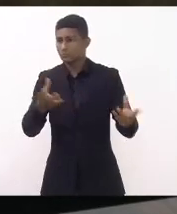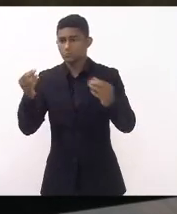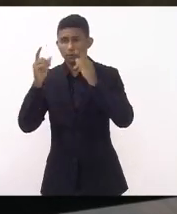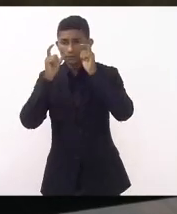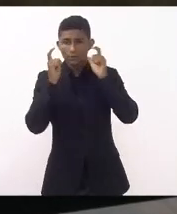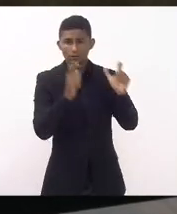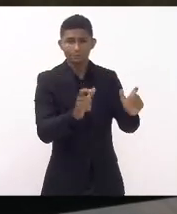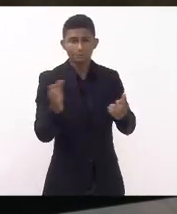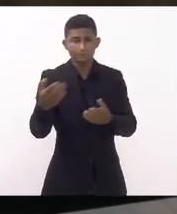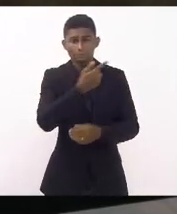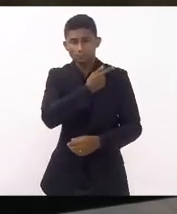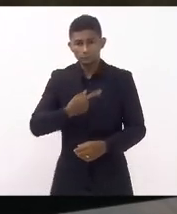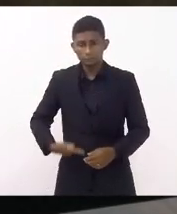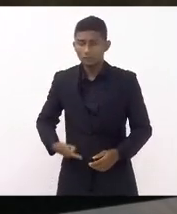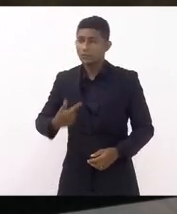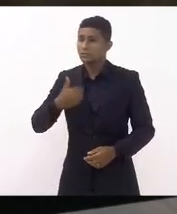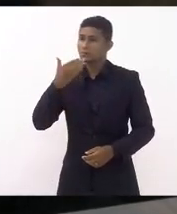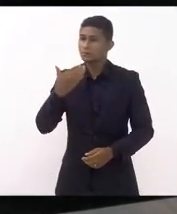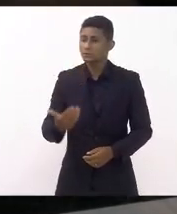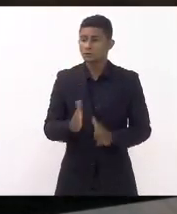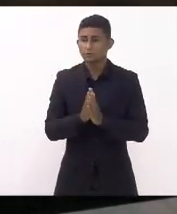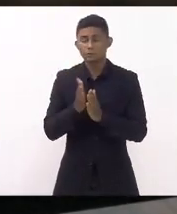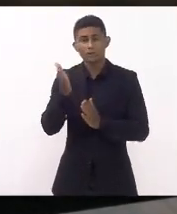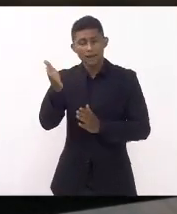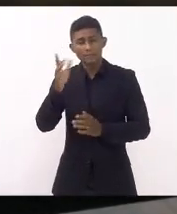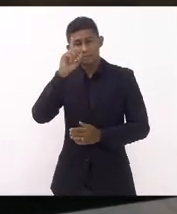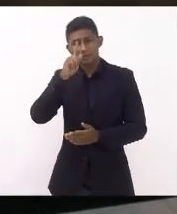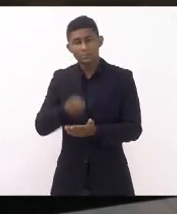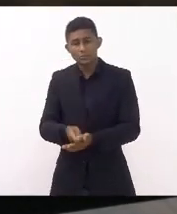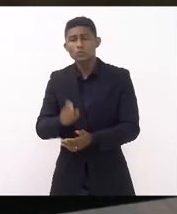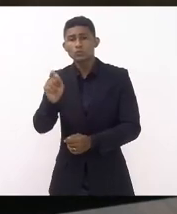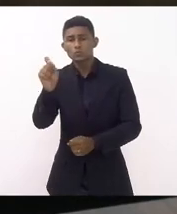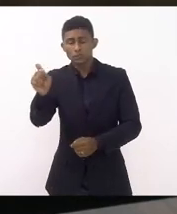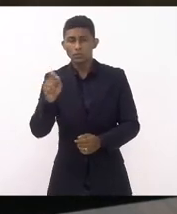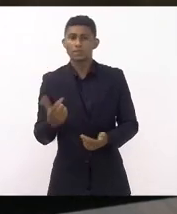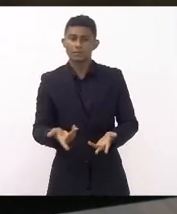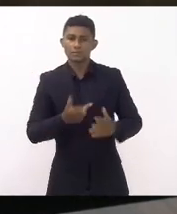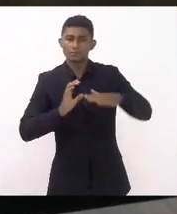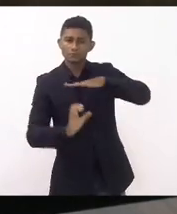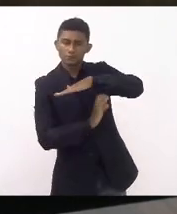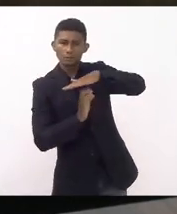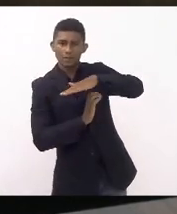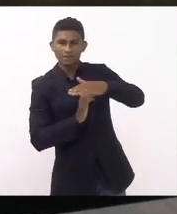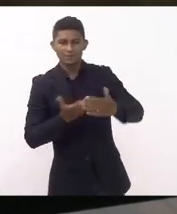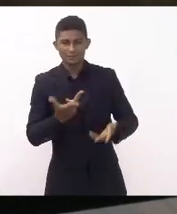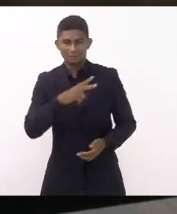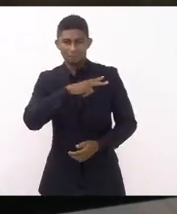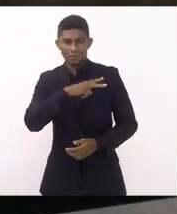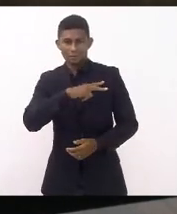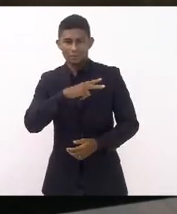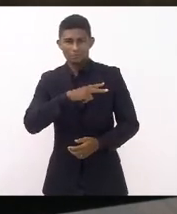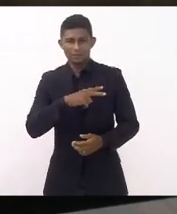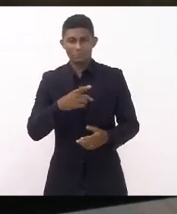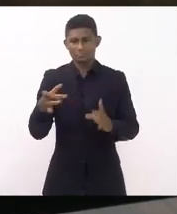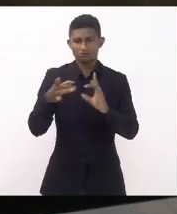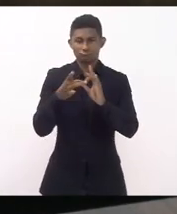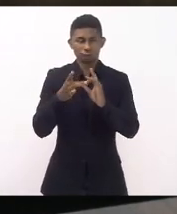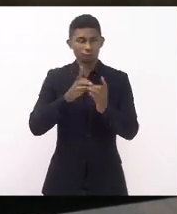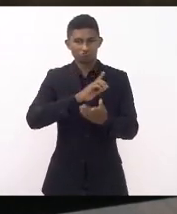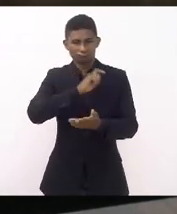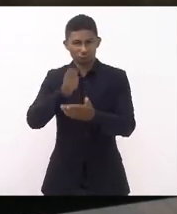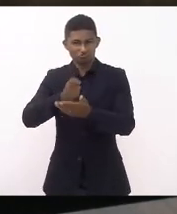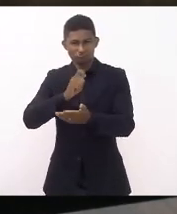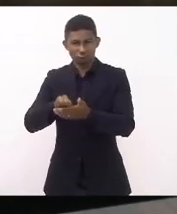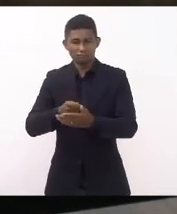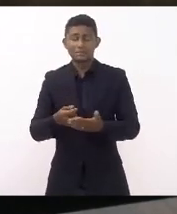governador que decidiu privatizar a concessão do serviço de abastecimento de água e de coleta e tratamento de esgoto, que além